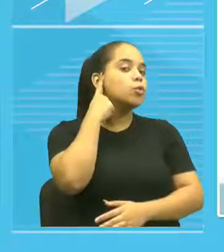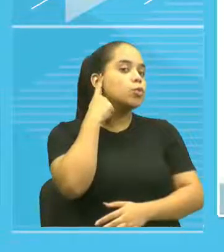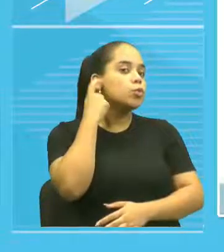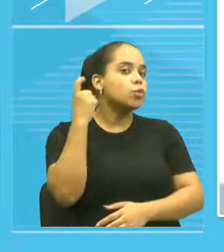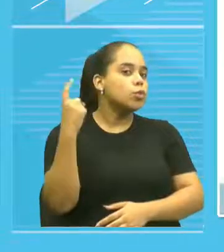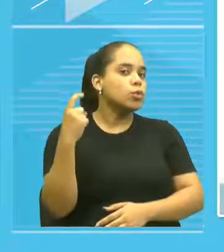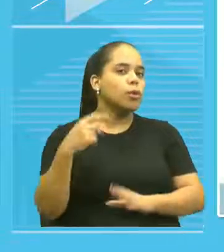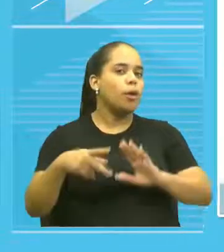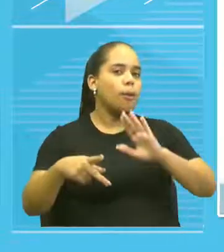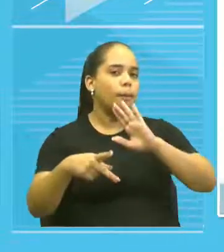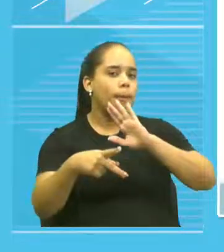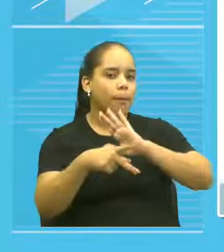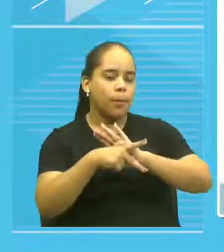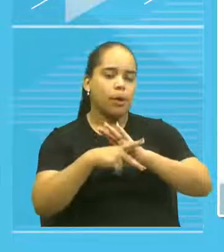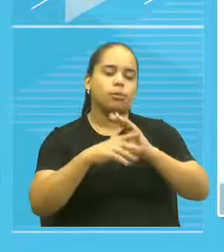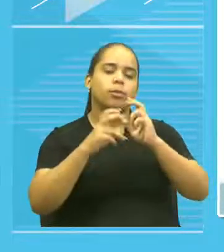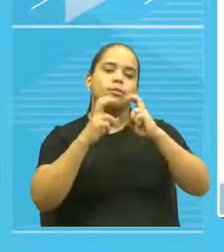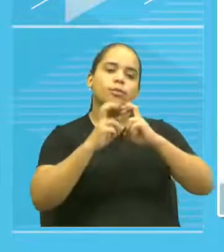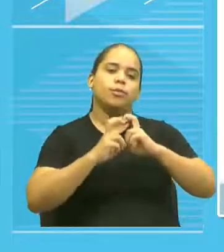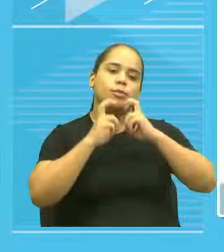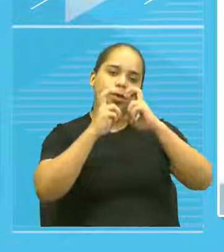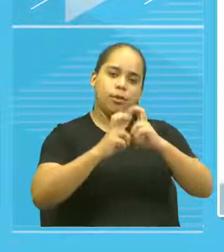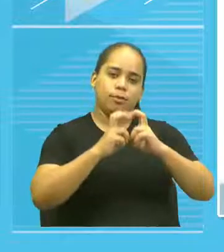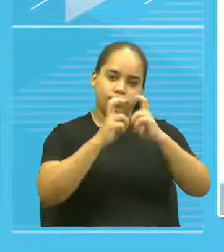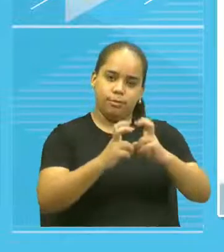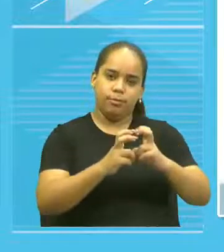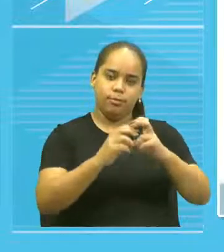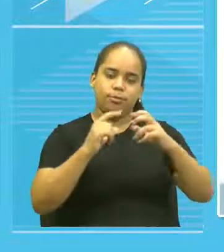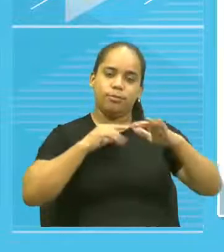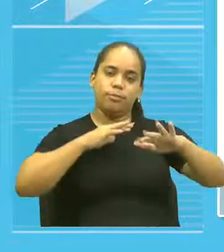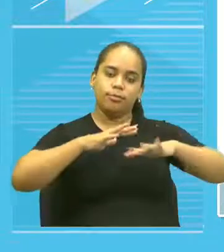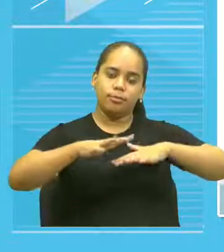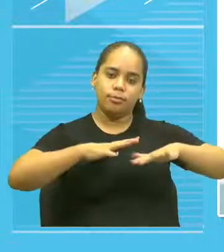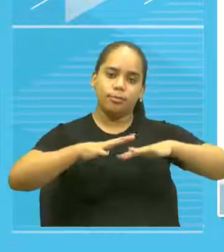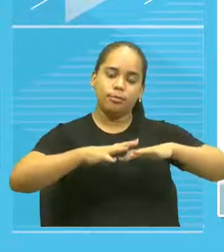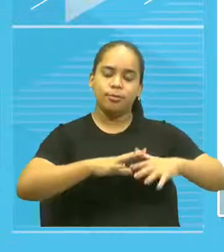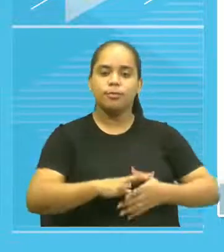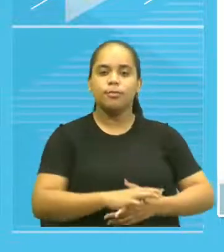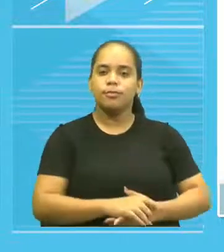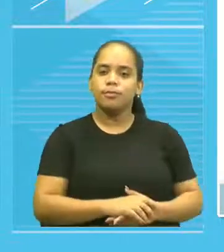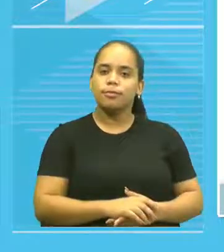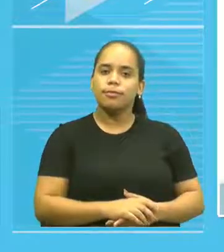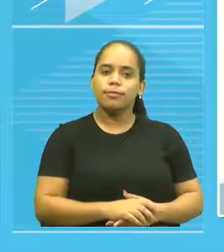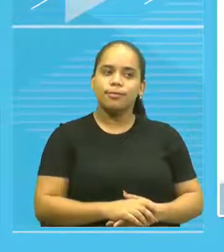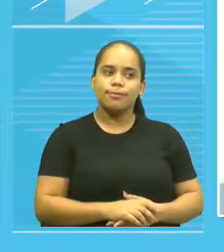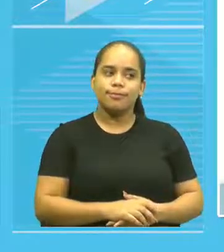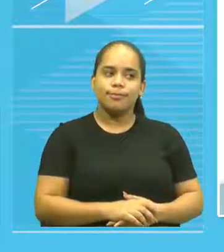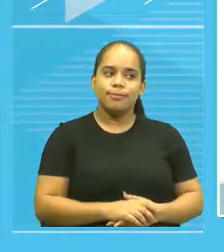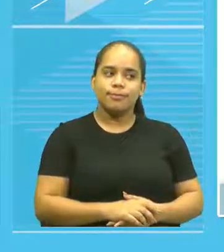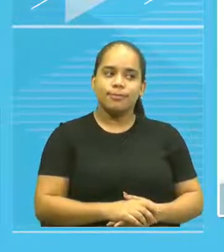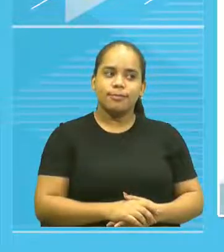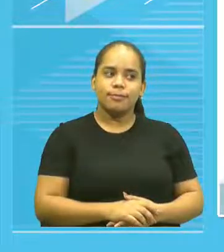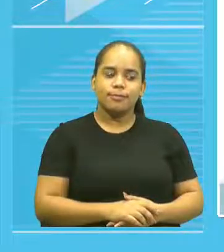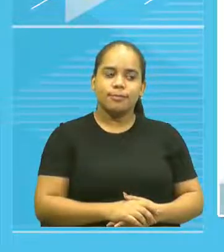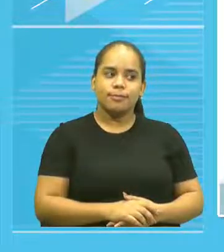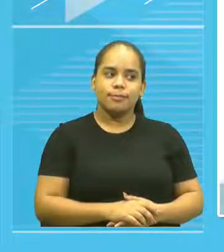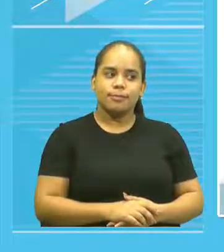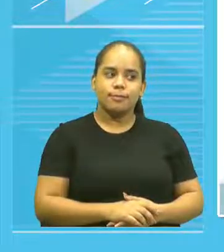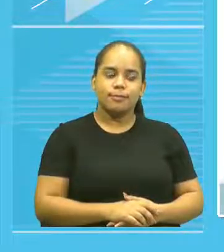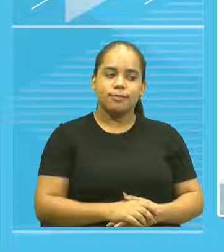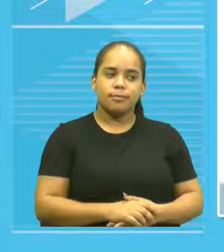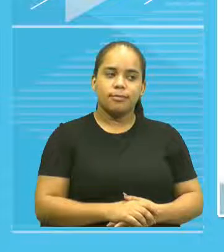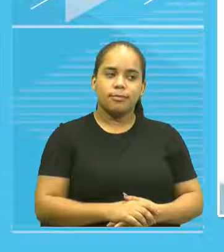do trem e quando você movimento E é isso que ele